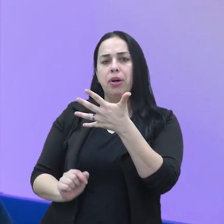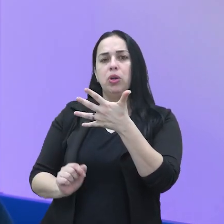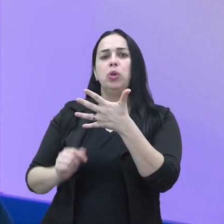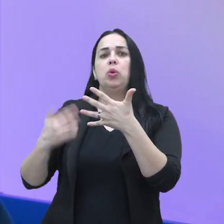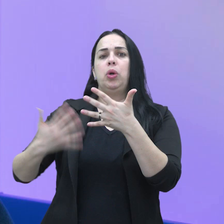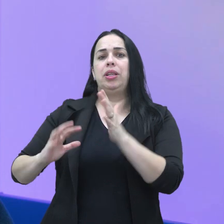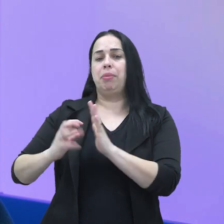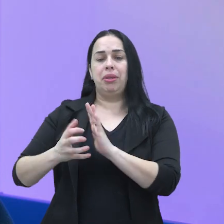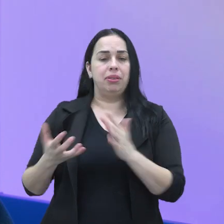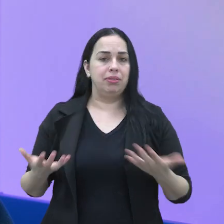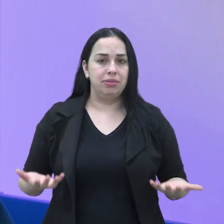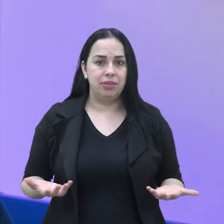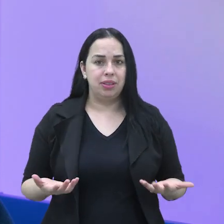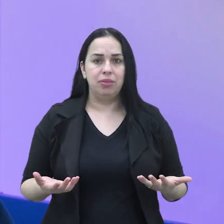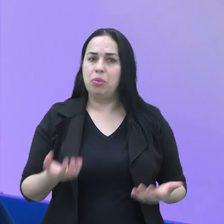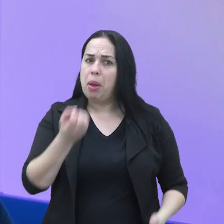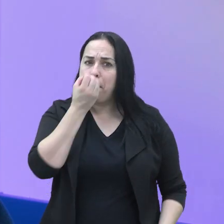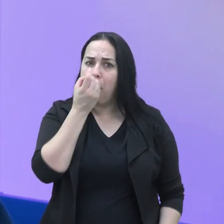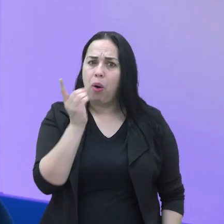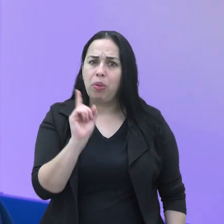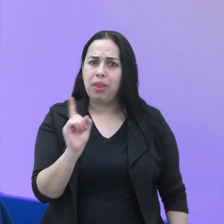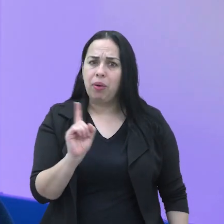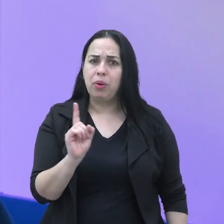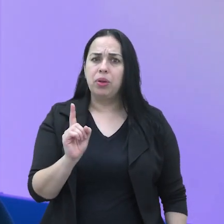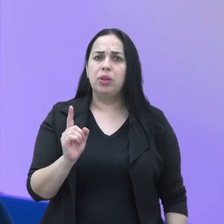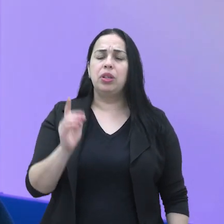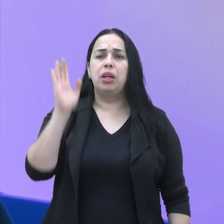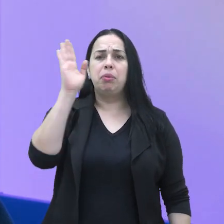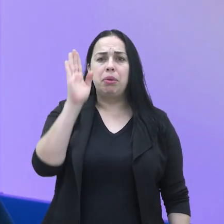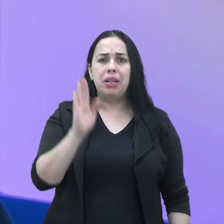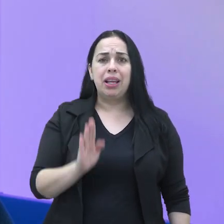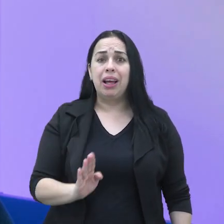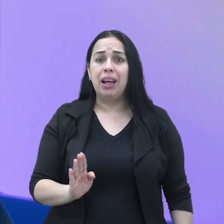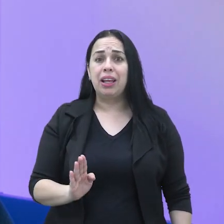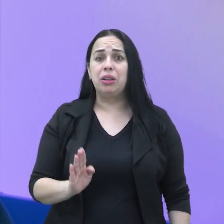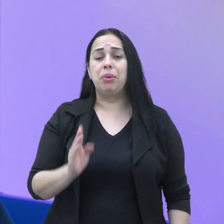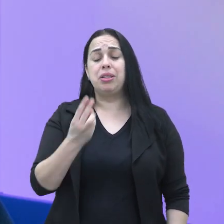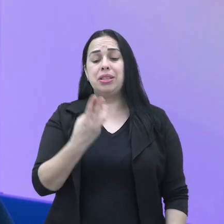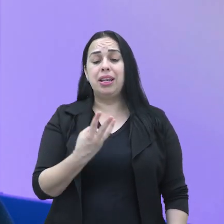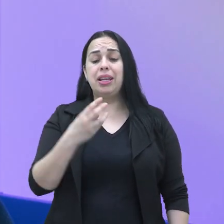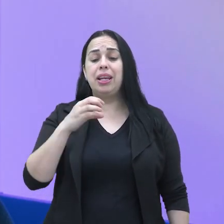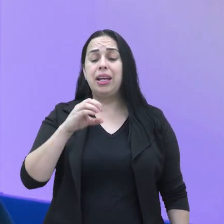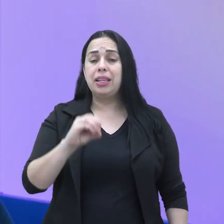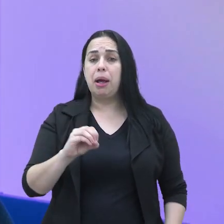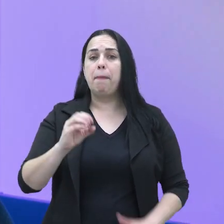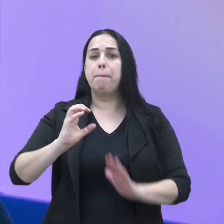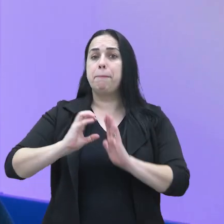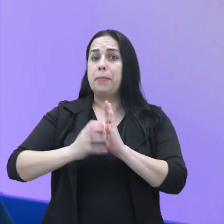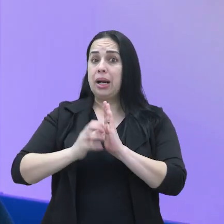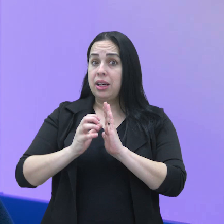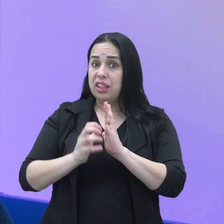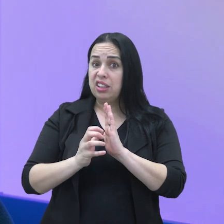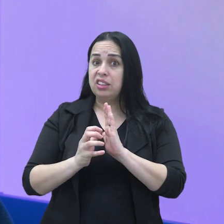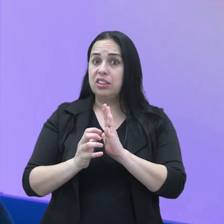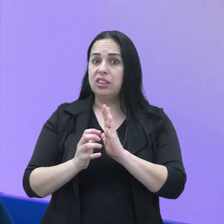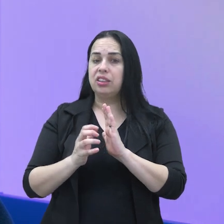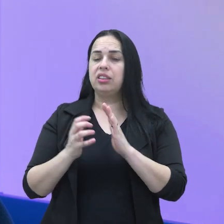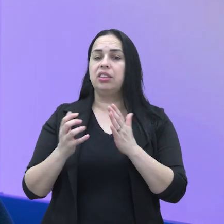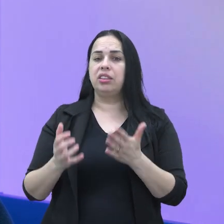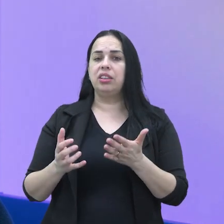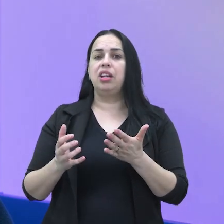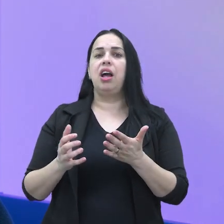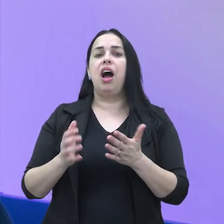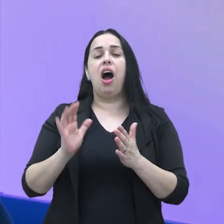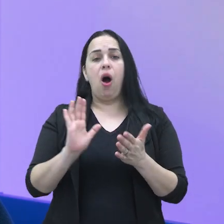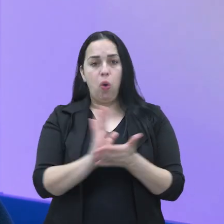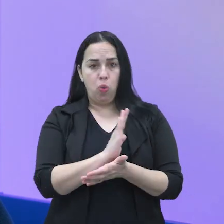multipartidarismo exacerbado. Não é possível, não é saudável que um país tenha mais de 30 partidos políticos em funcionamento.